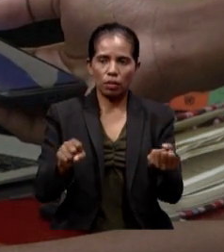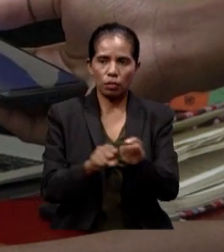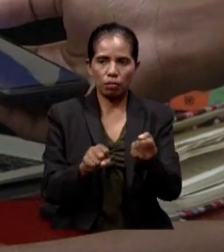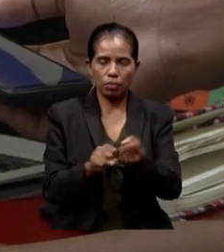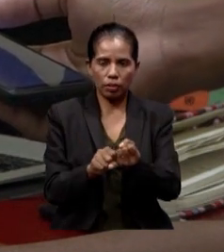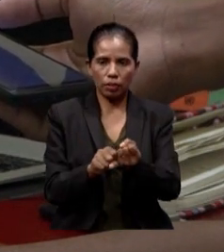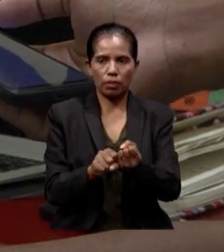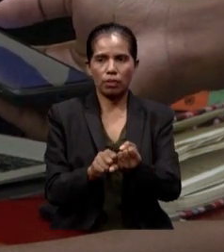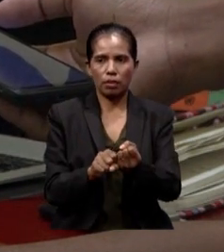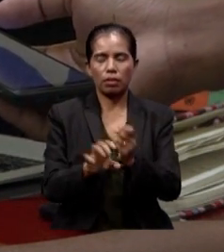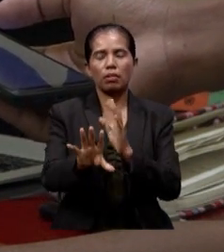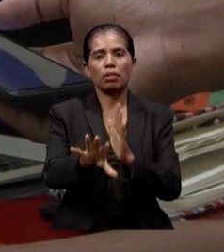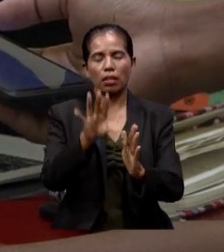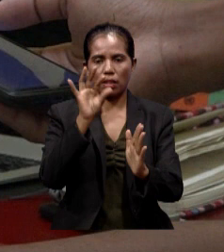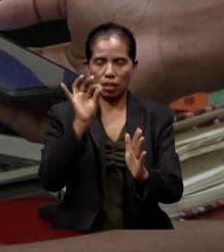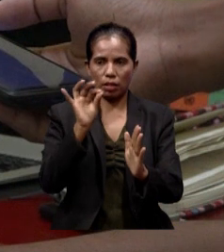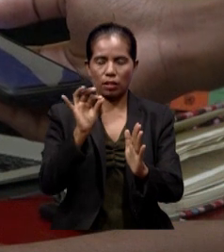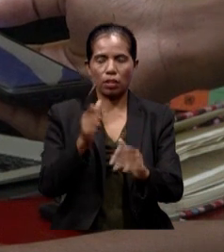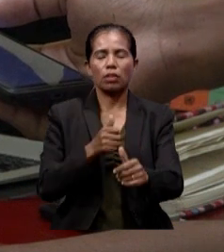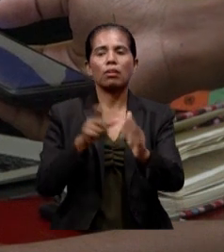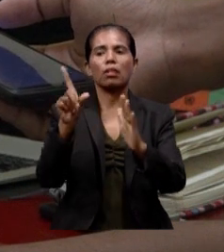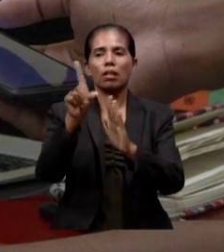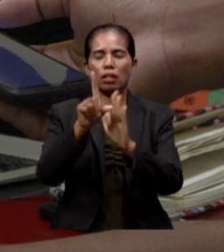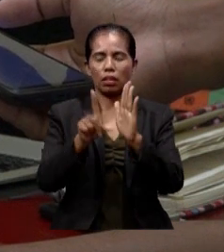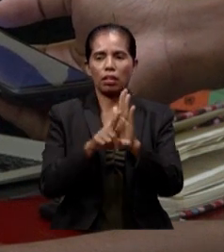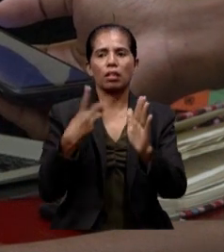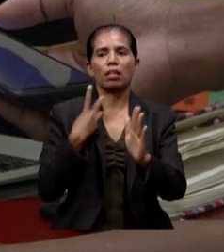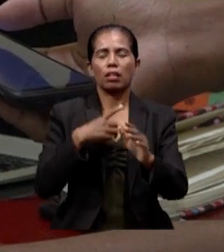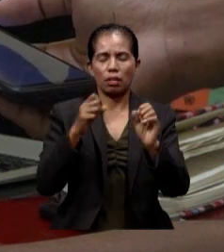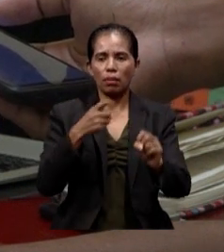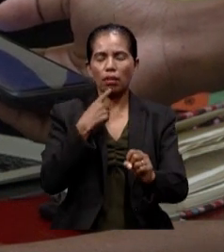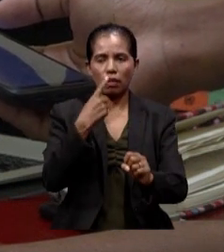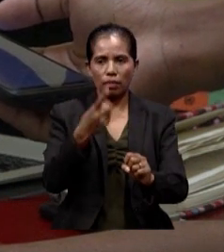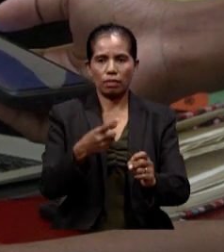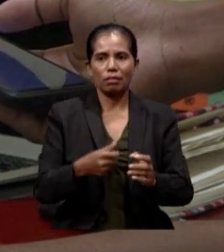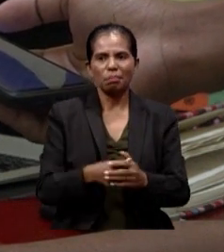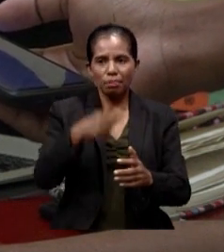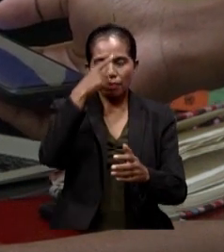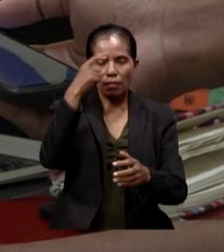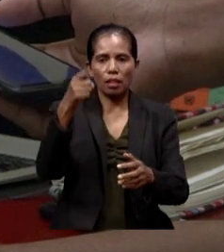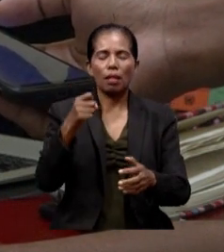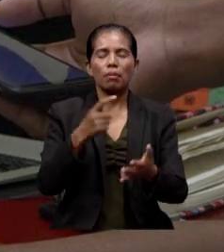tu, hili ka, realisasi ne, ne ma ita bela kestiona eh, ita kestiona tama seda.